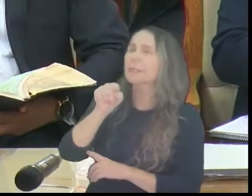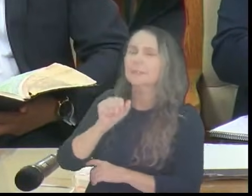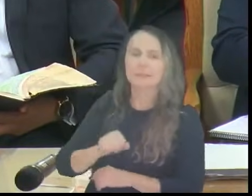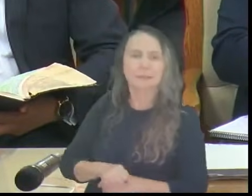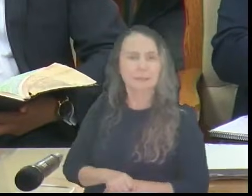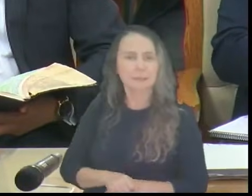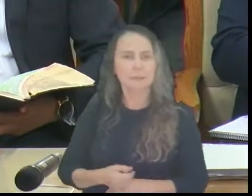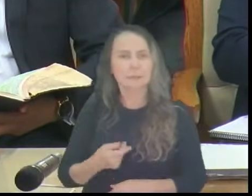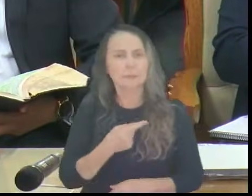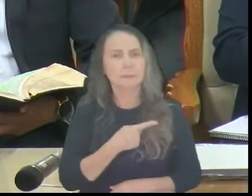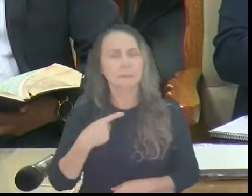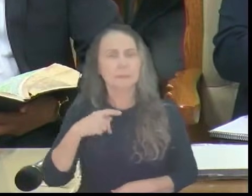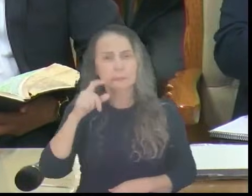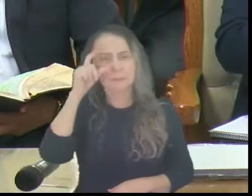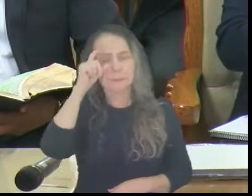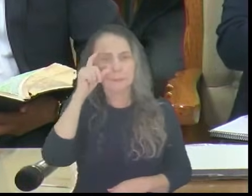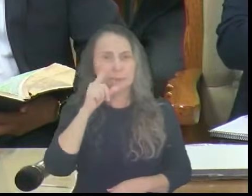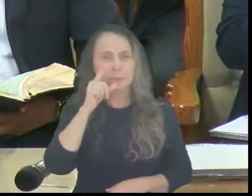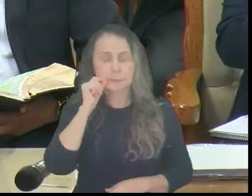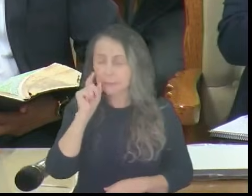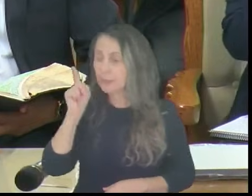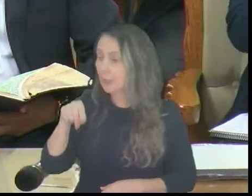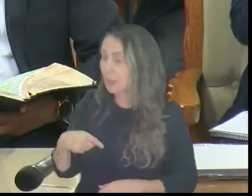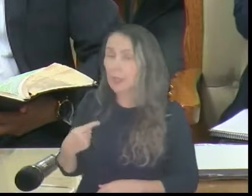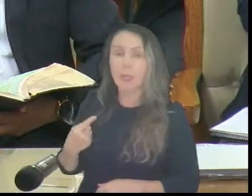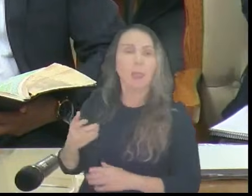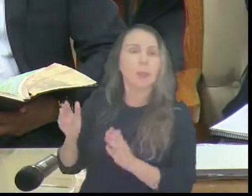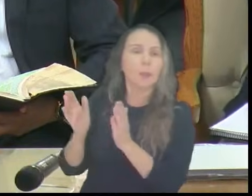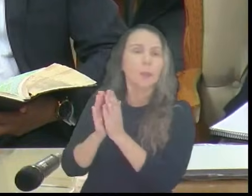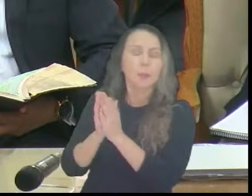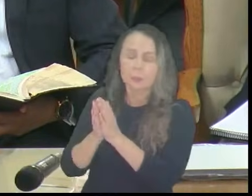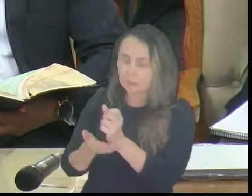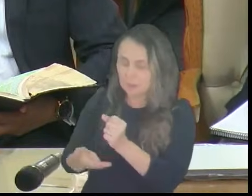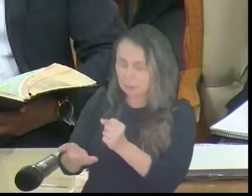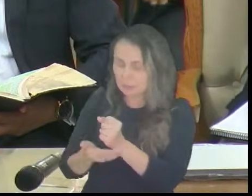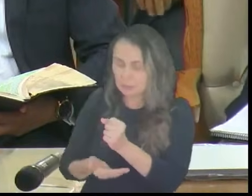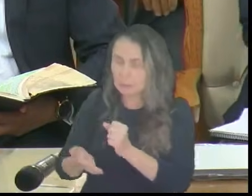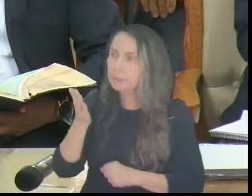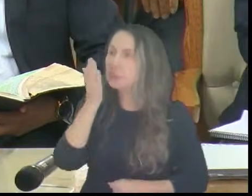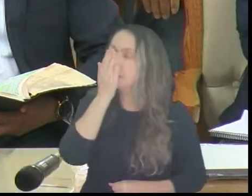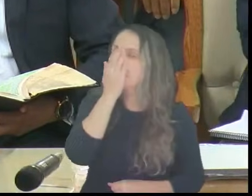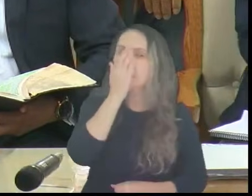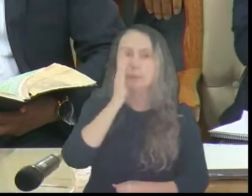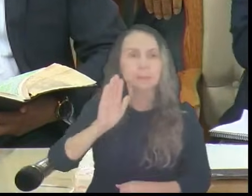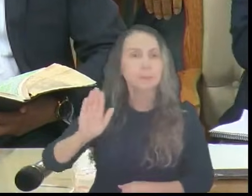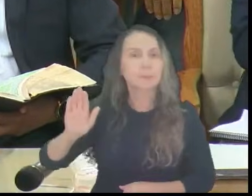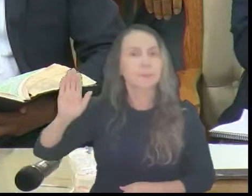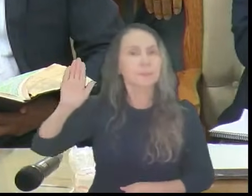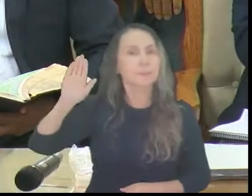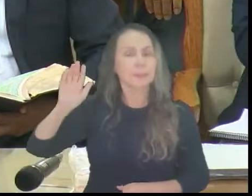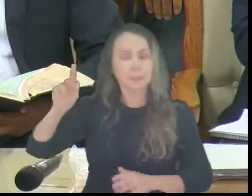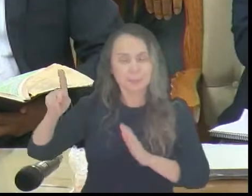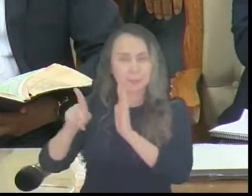Pastor Isoldo, e essa oração é oração baseada nas promessas de Deus na Bíblia.